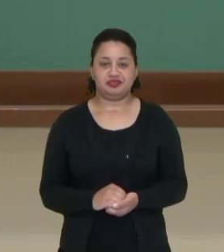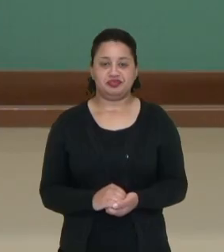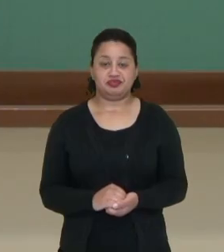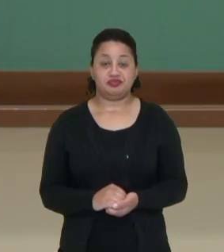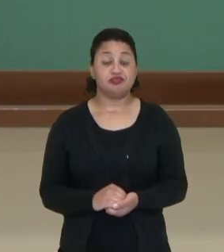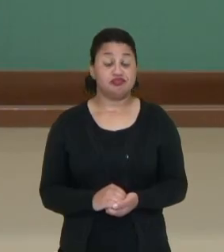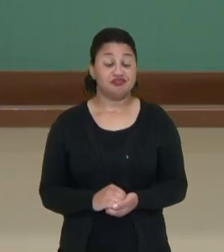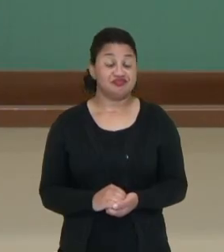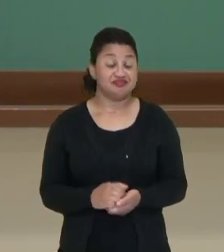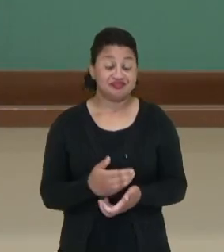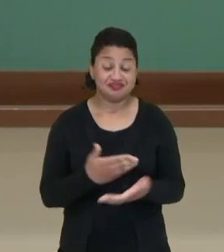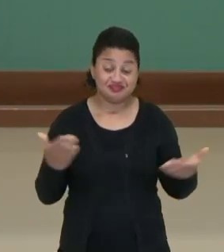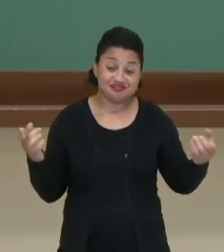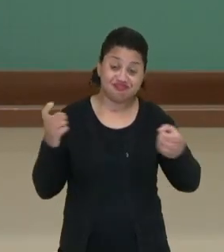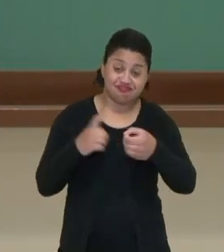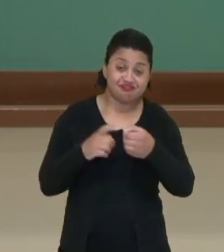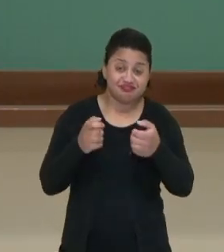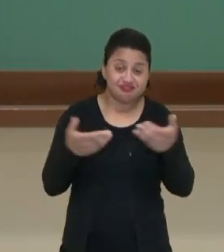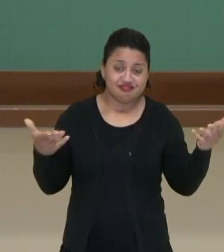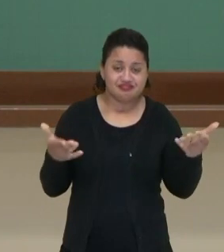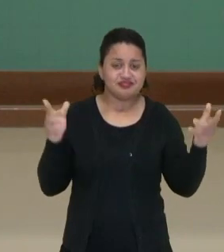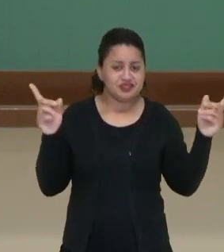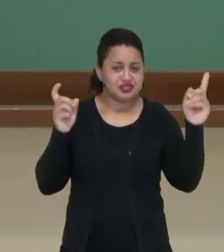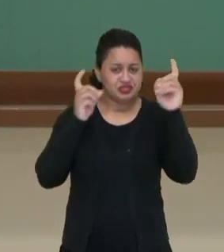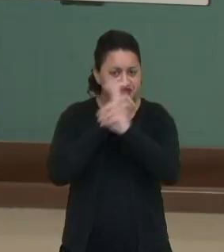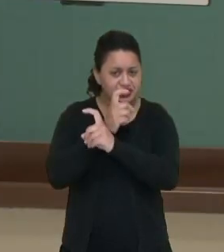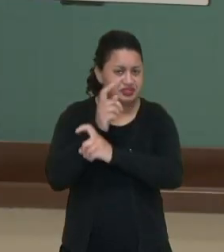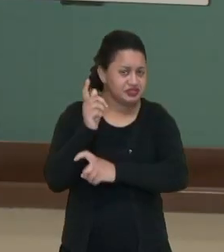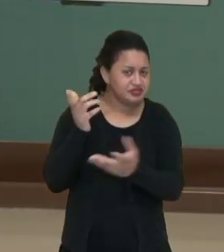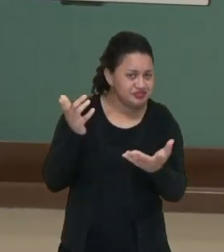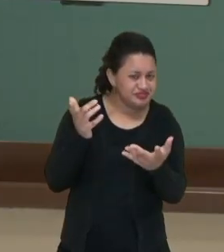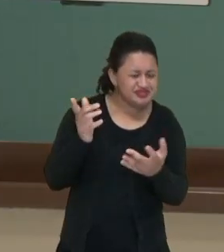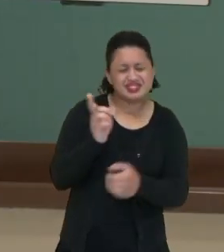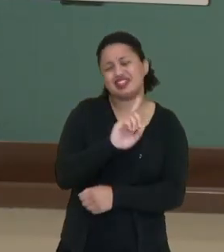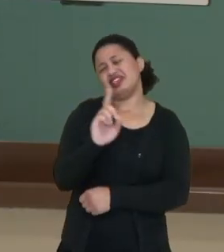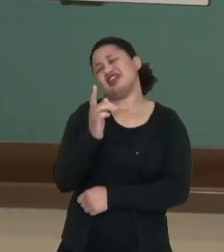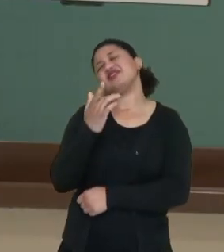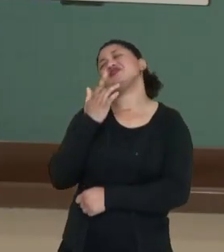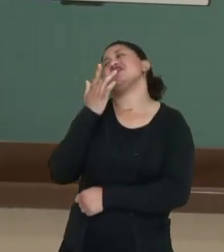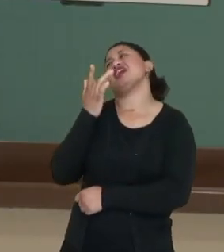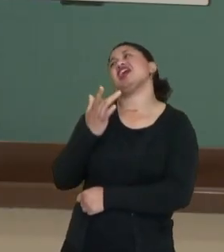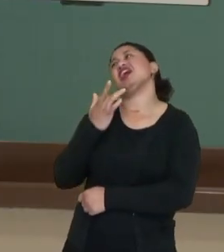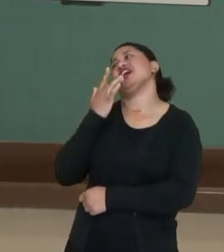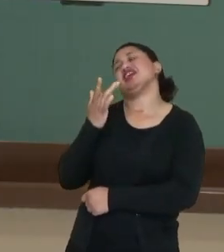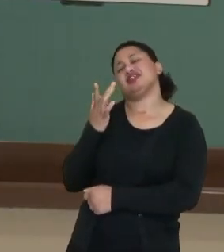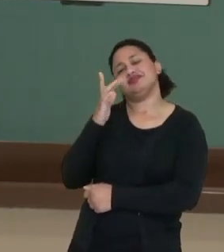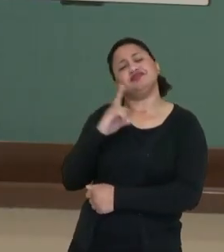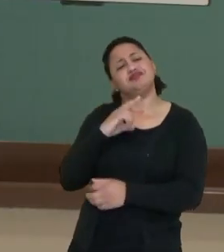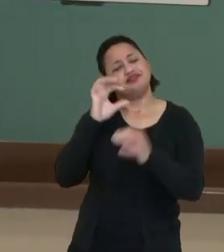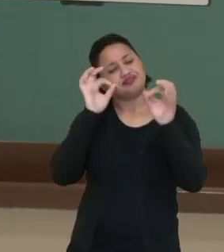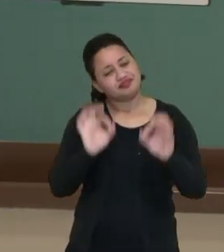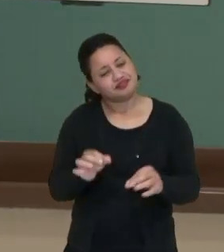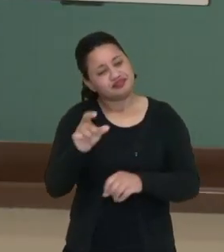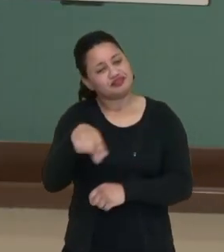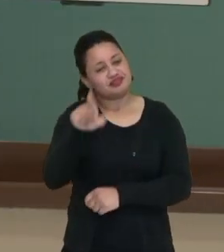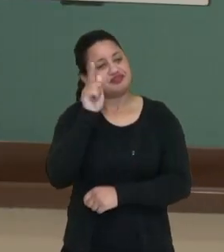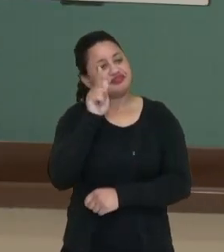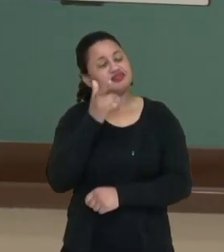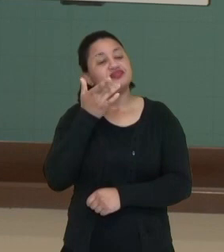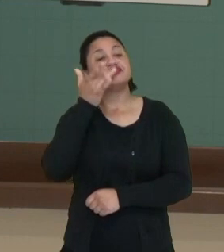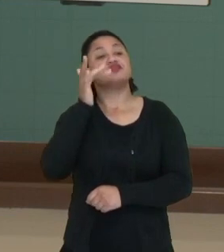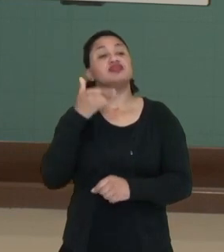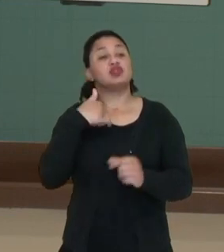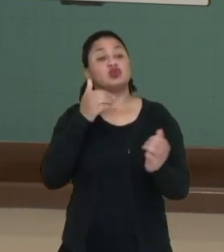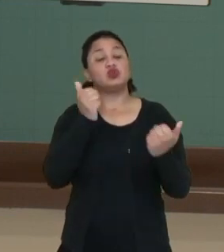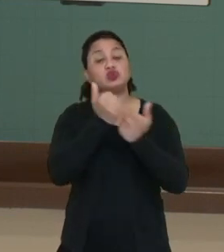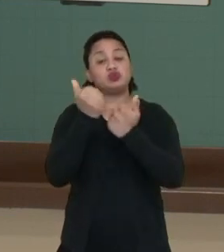Voltei, gente linda! E aí, foi muito difícil? Só que não, né, professora? Foi fácil, eu tenho certeza. Então, você substituiu